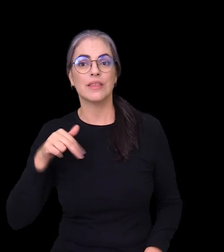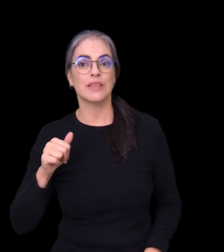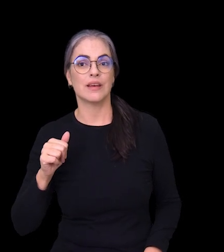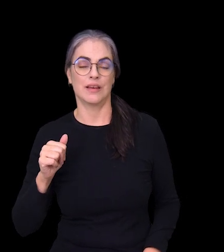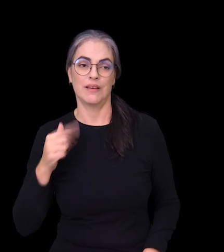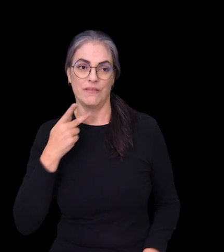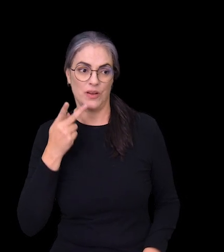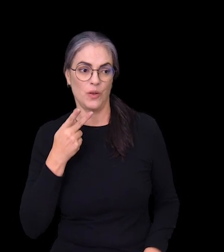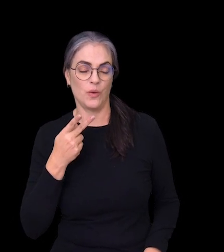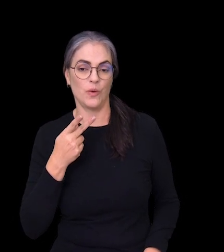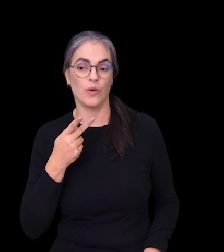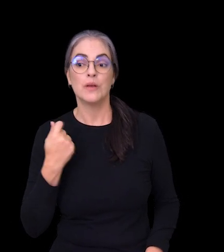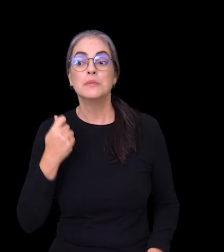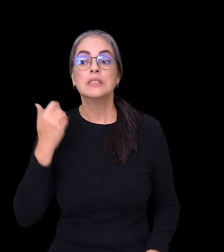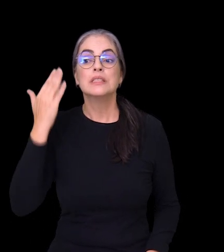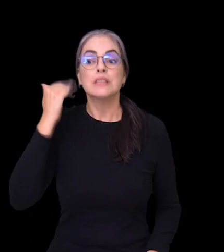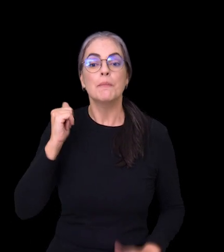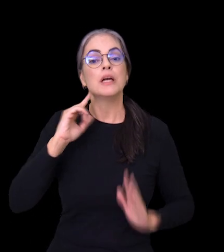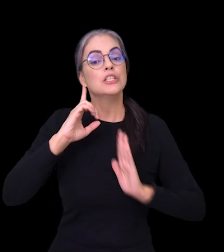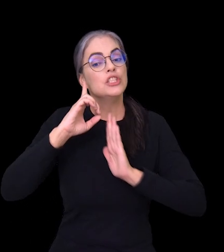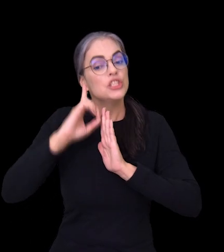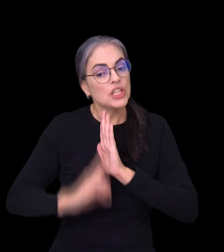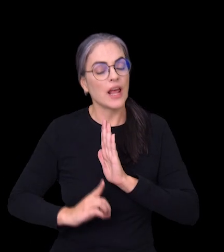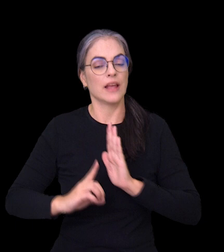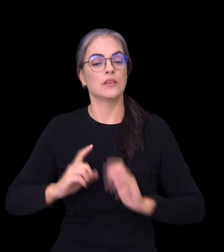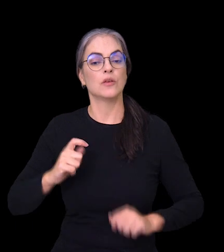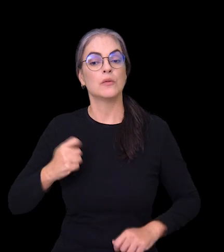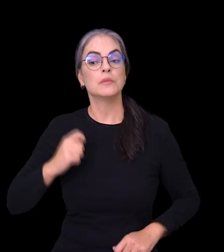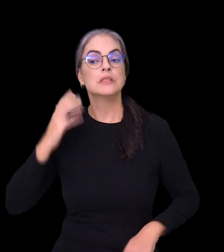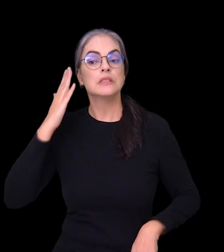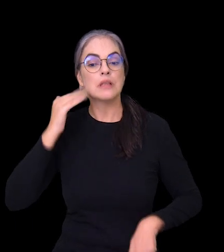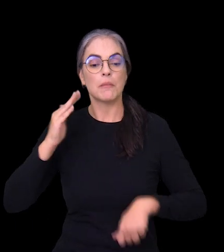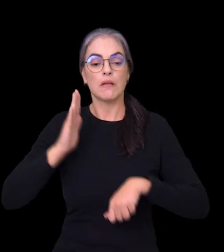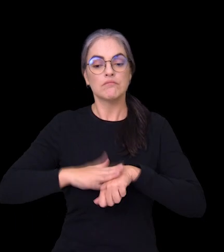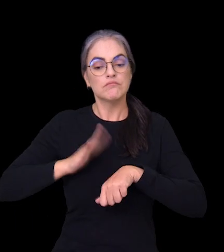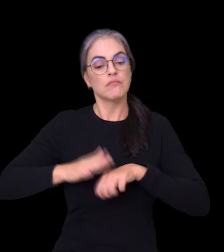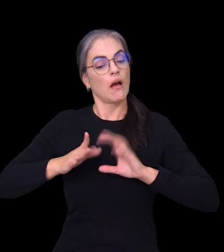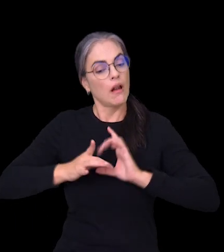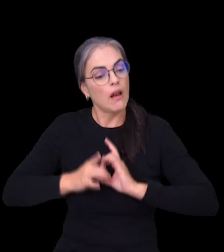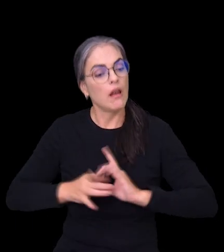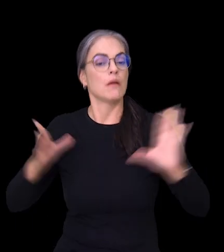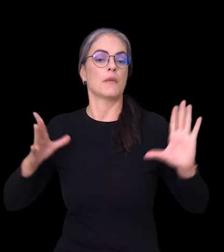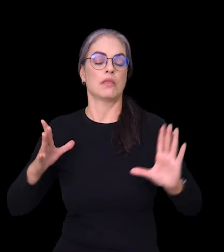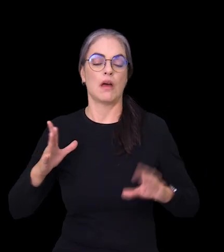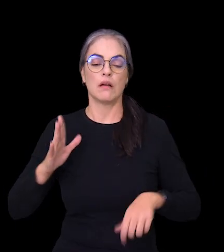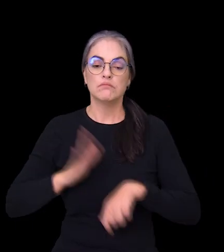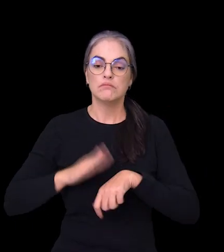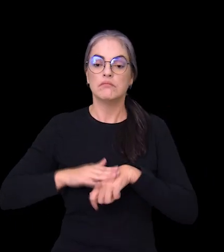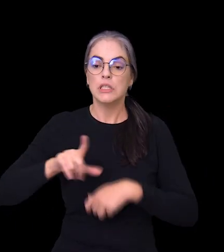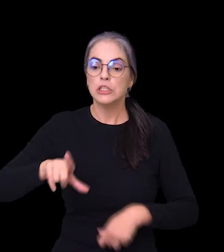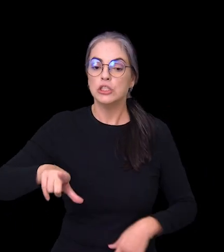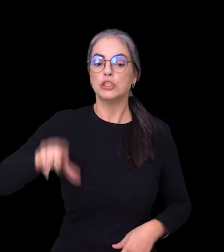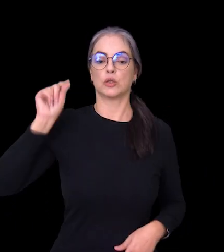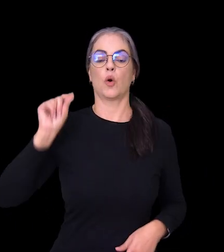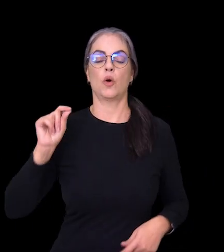construir direitos, de construir uma autonomia para as mulheres, de debater como é importante as mulheres terem